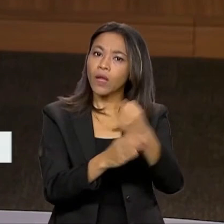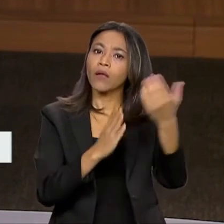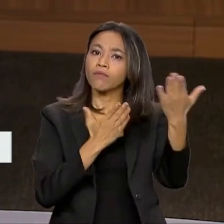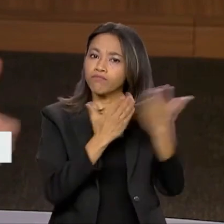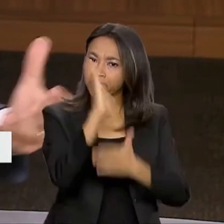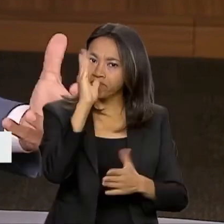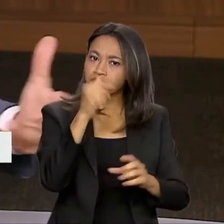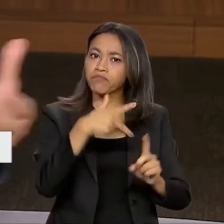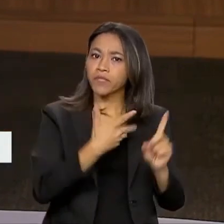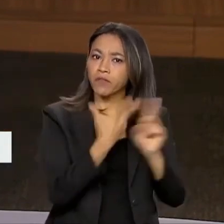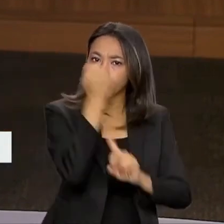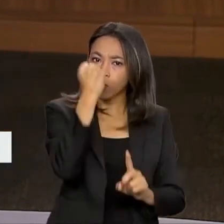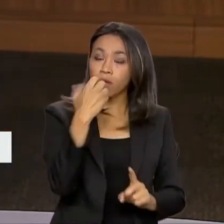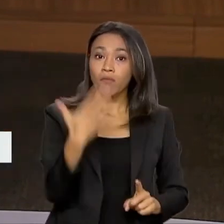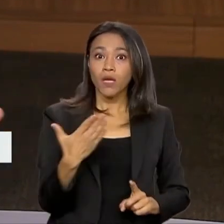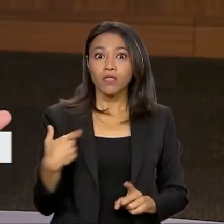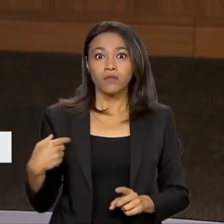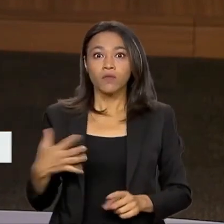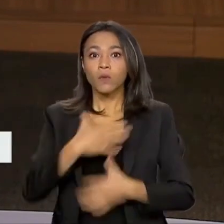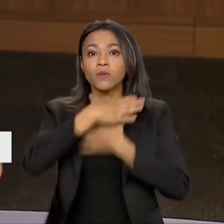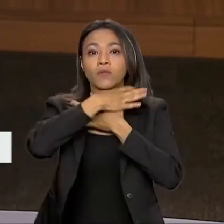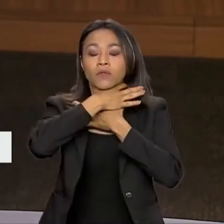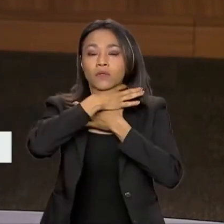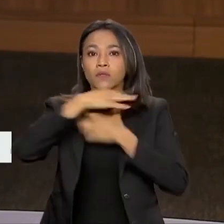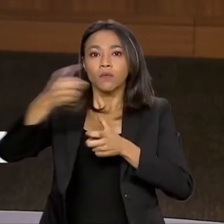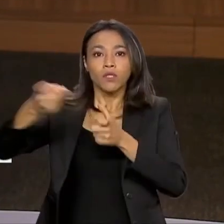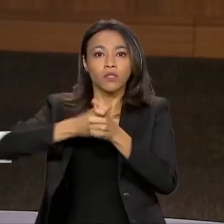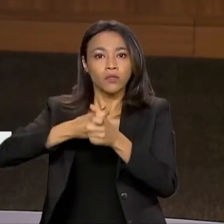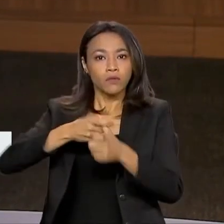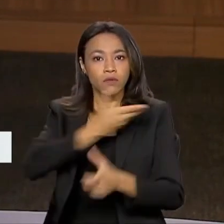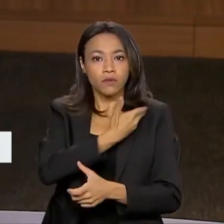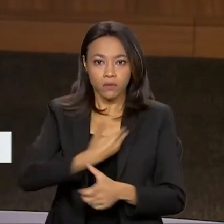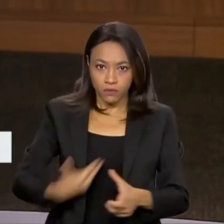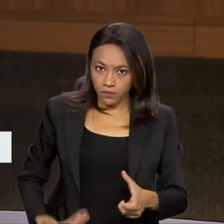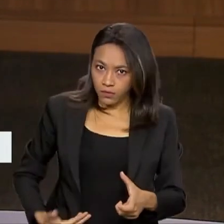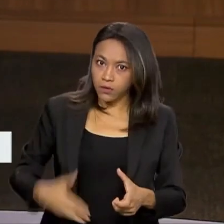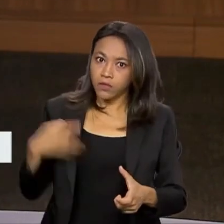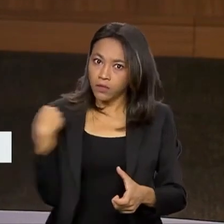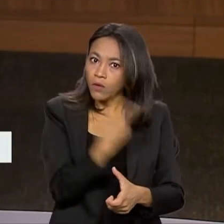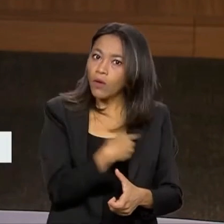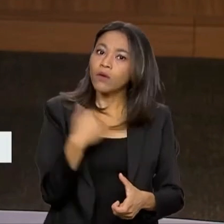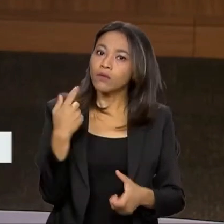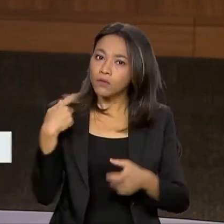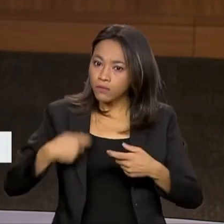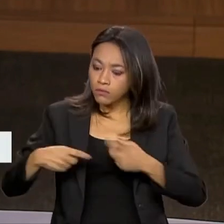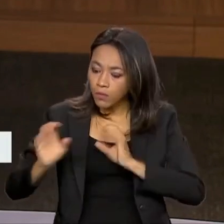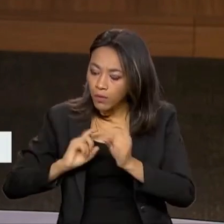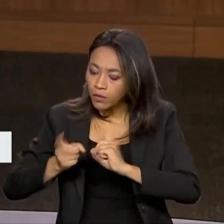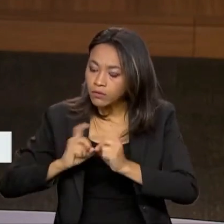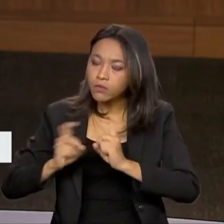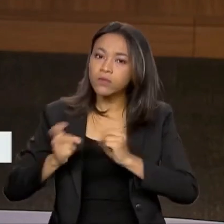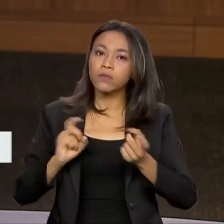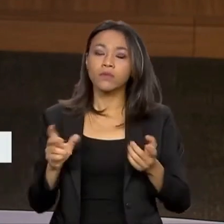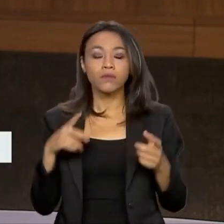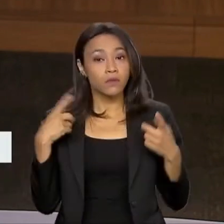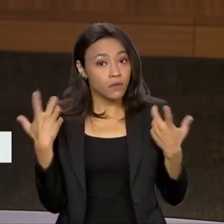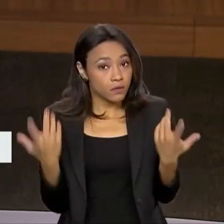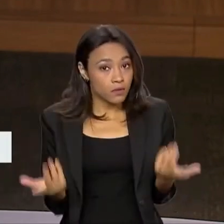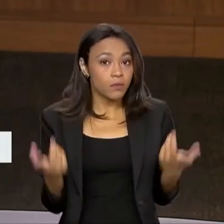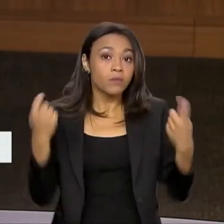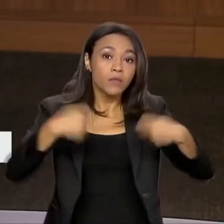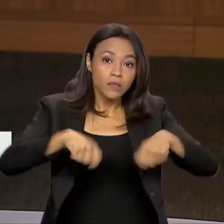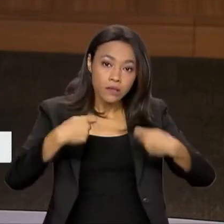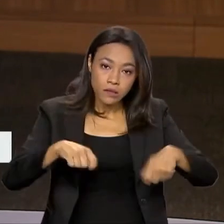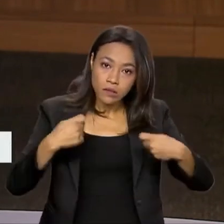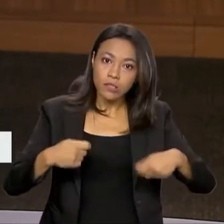só que isso aí deixou um roubo orçamentário que está sendo administrado então nós temos que ter tivemos que tomar